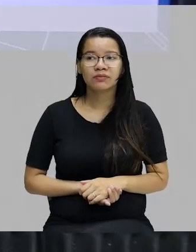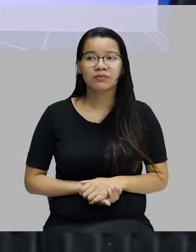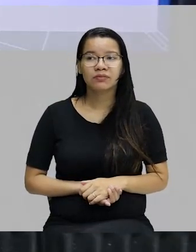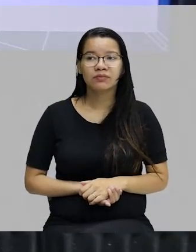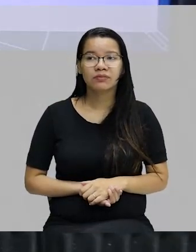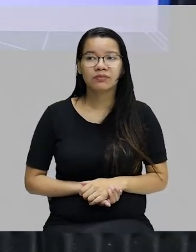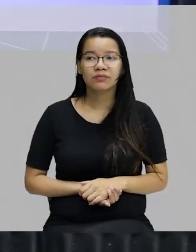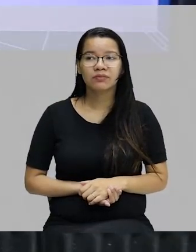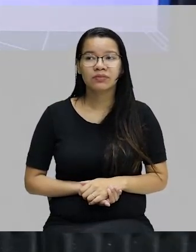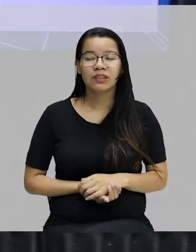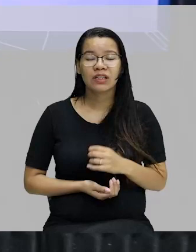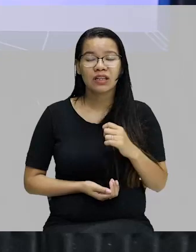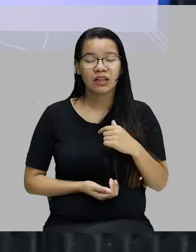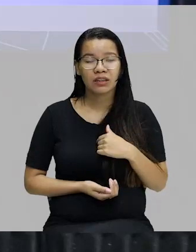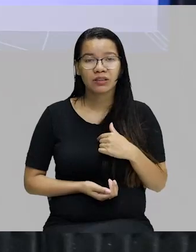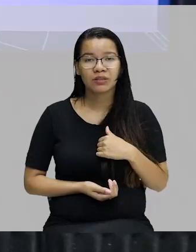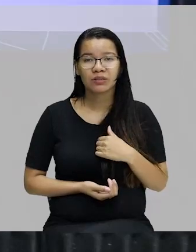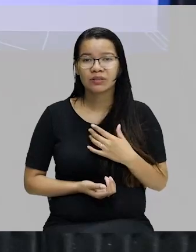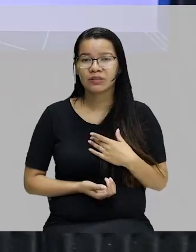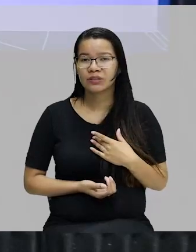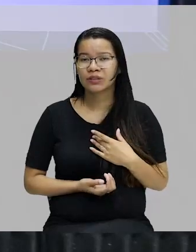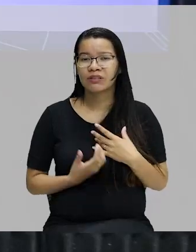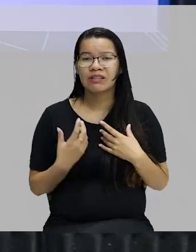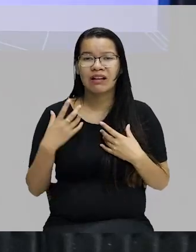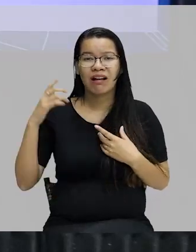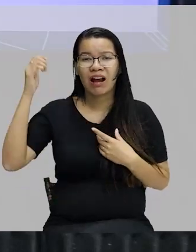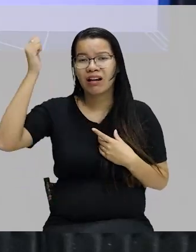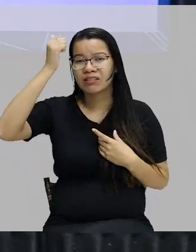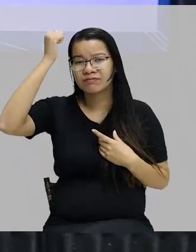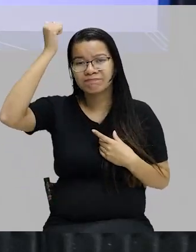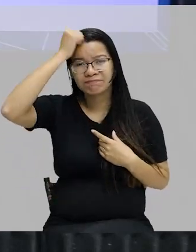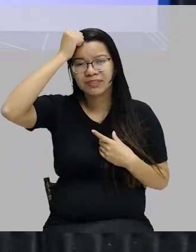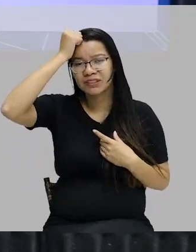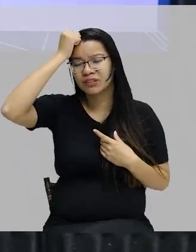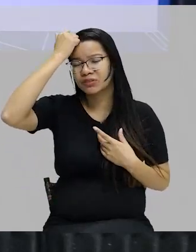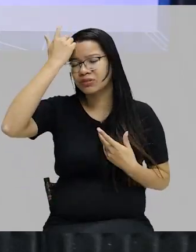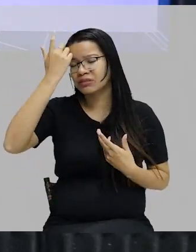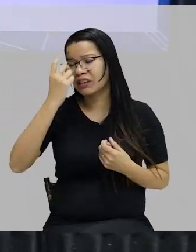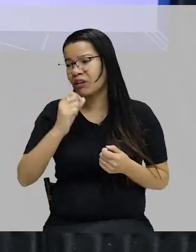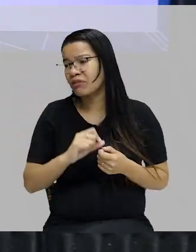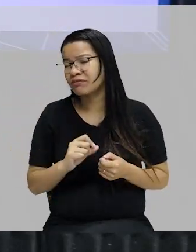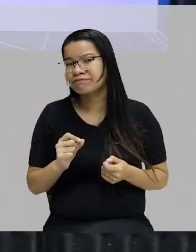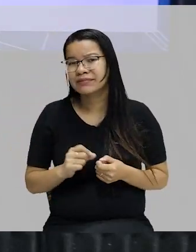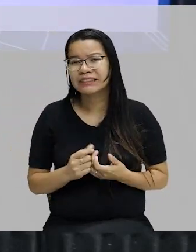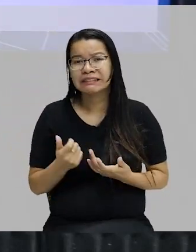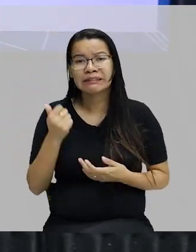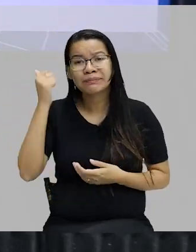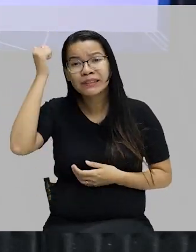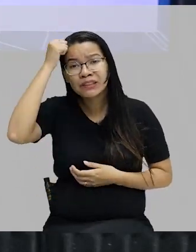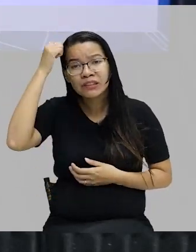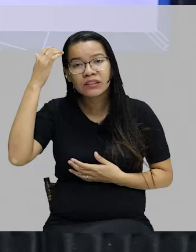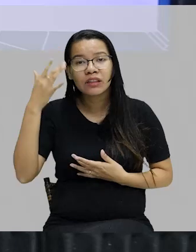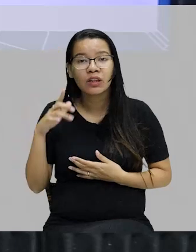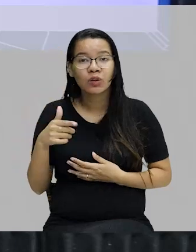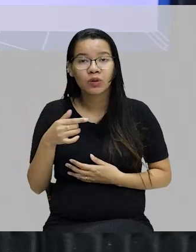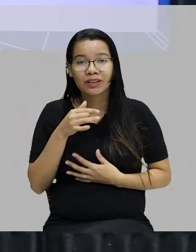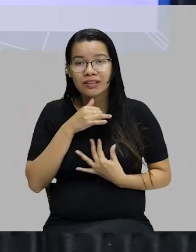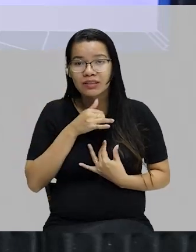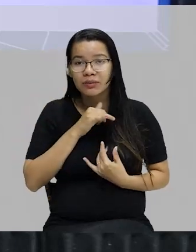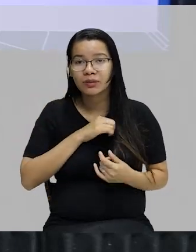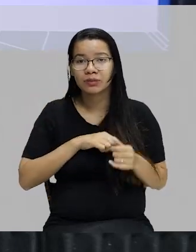what I did. Eu estou incrivelmente arrependido pelo que eu fiz. Então, é outro exemplo que modifica